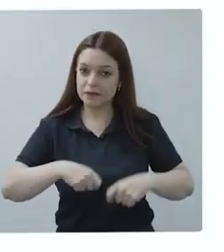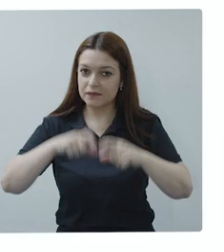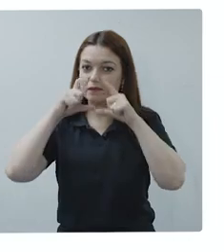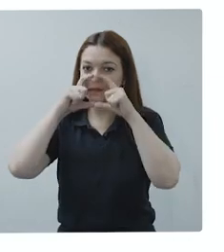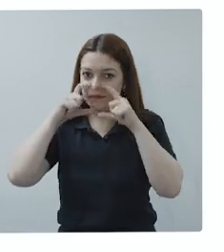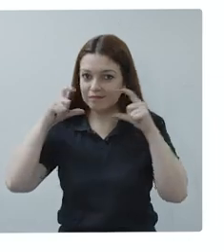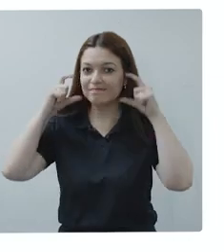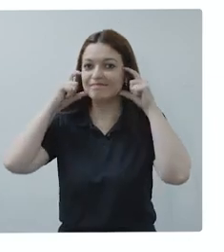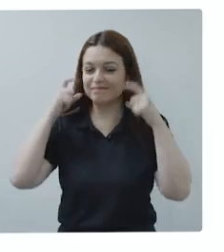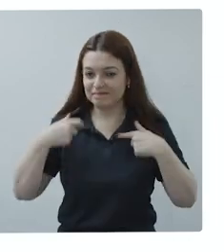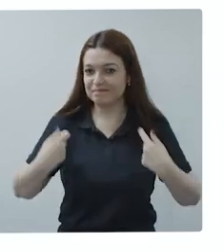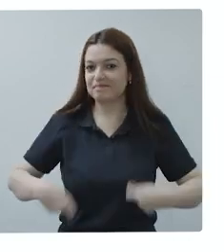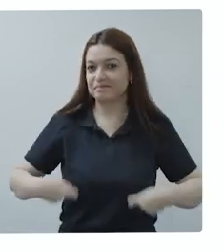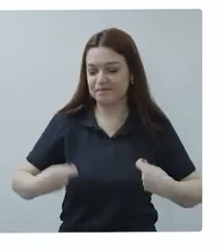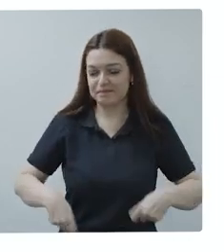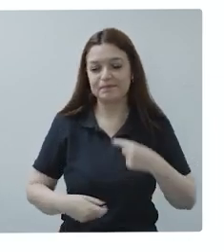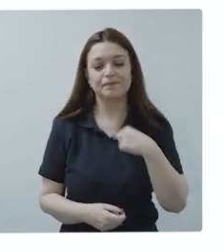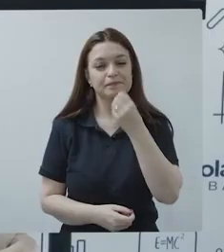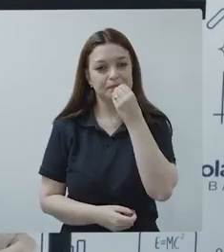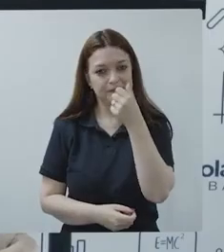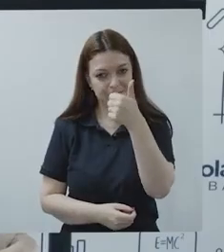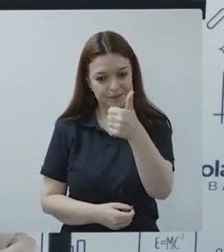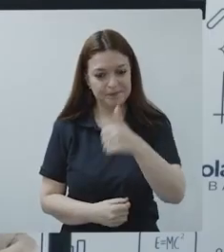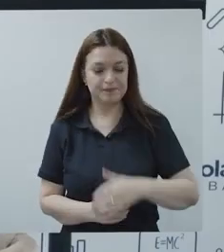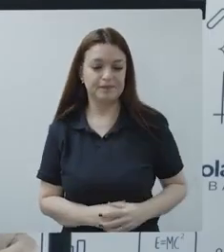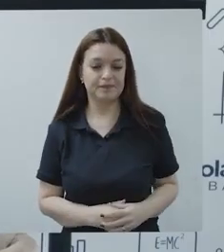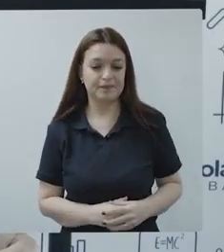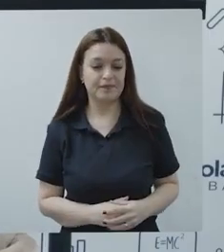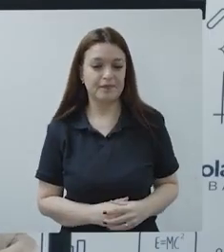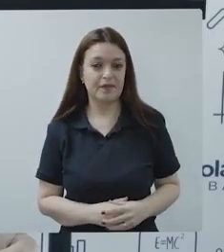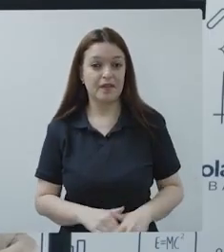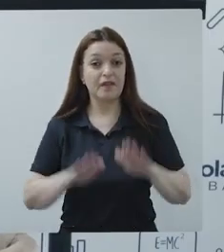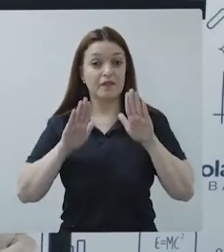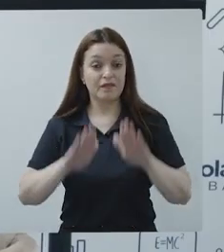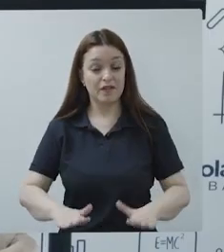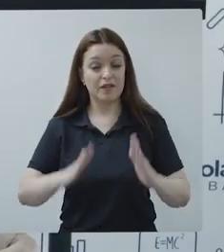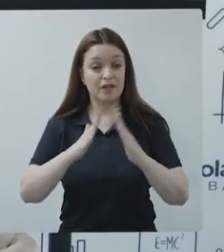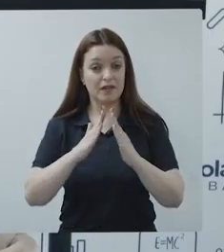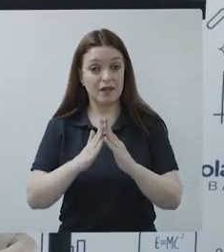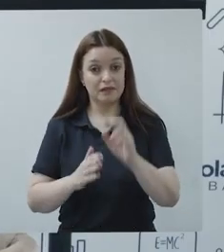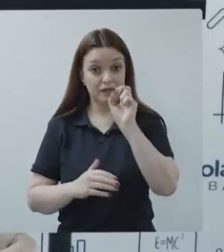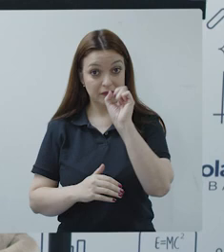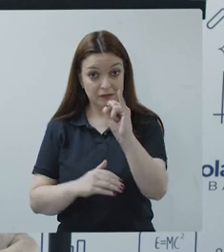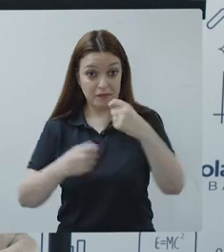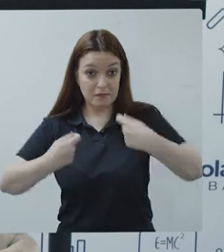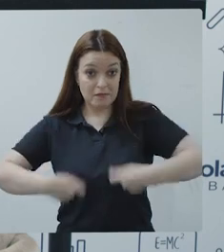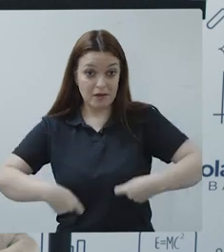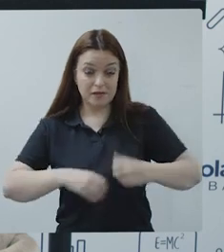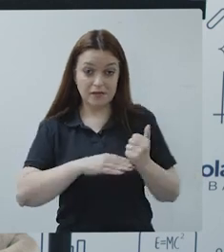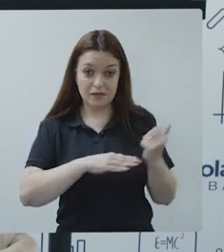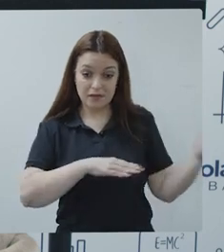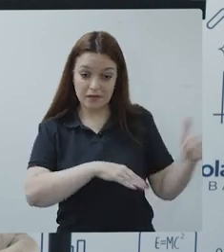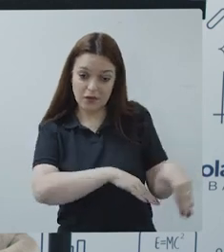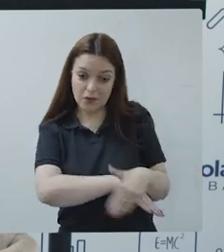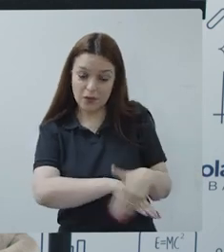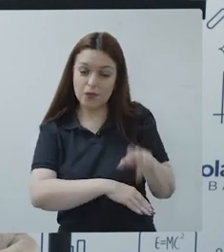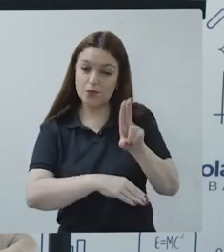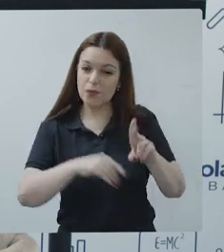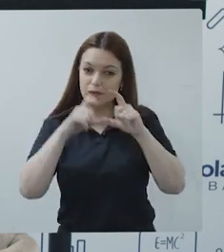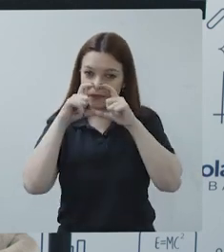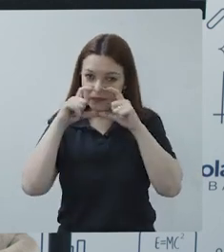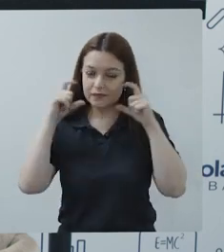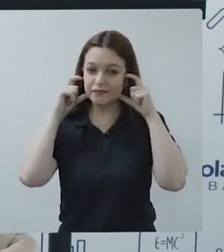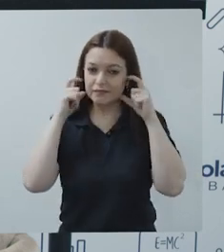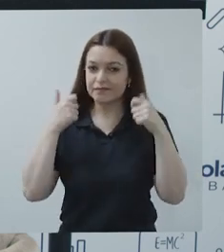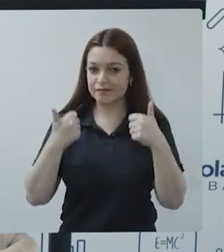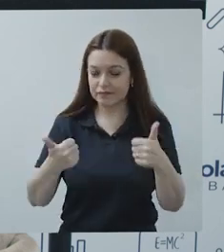máscara. Muito bem, Max, isso mesmo. Fique em casa, mas se precisar sair, use a máscara.